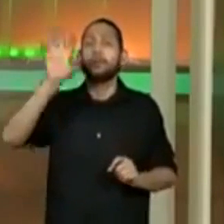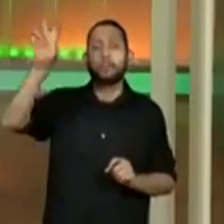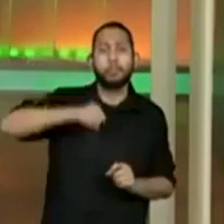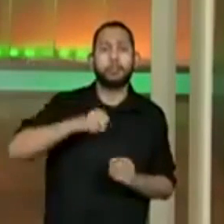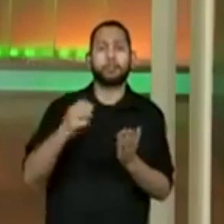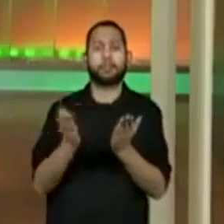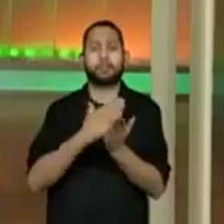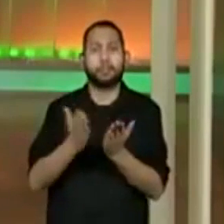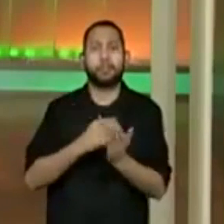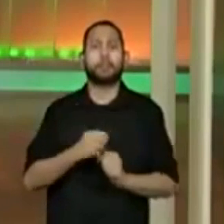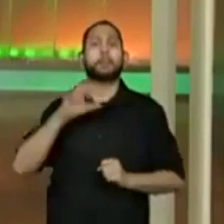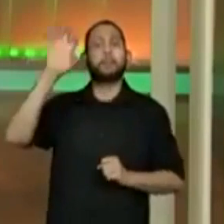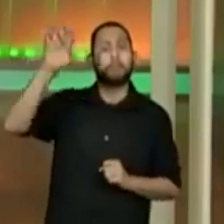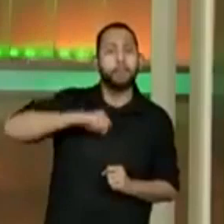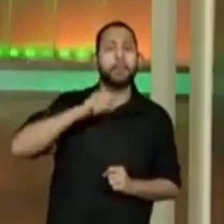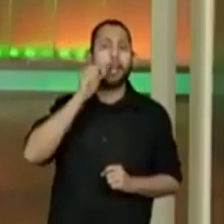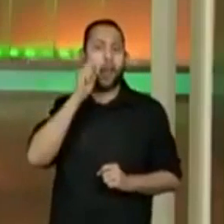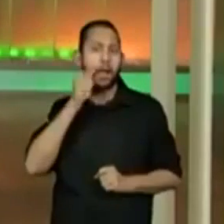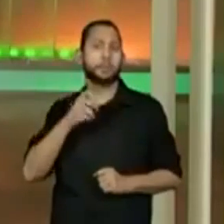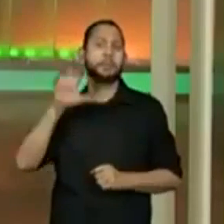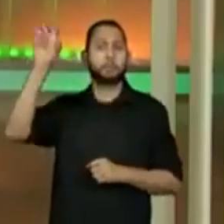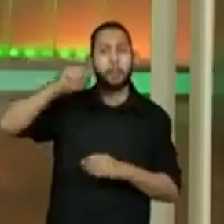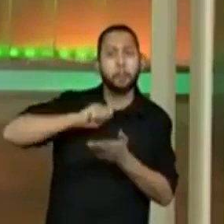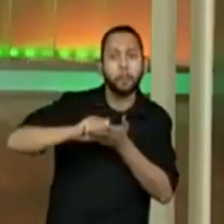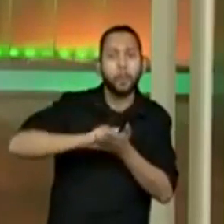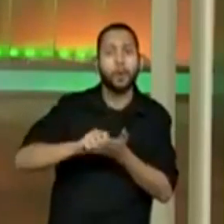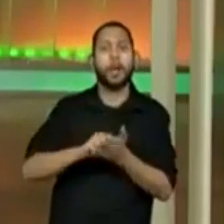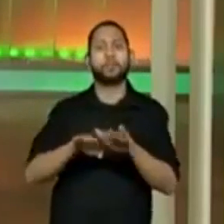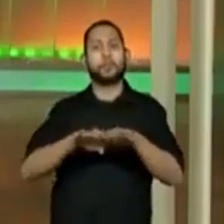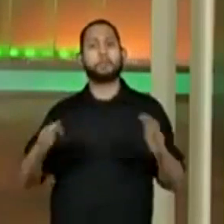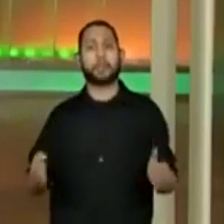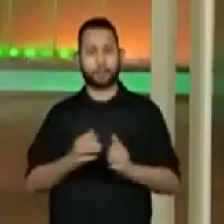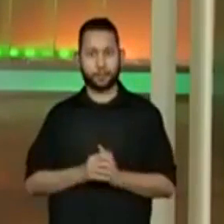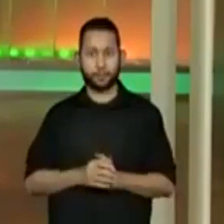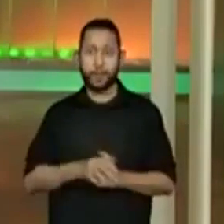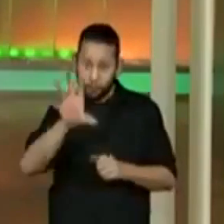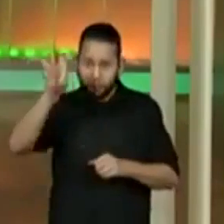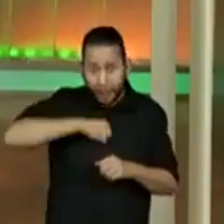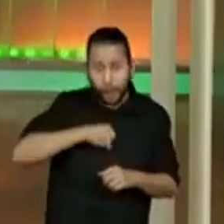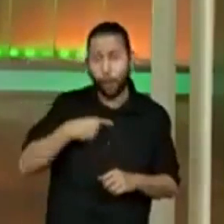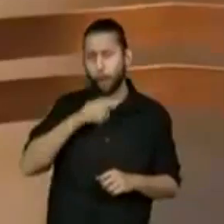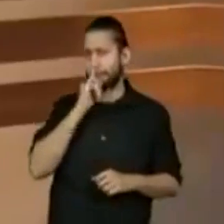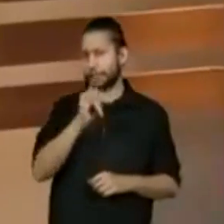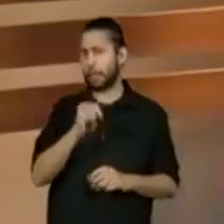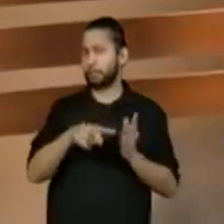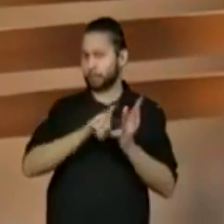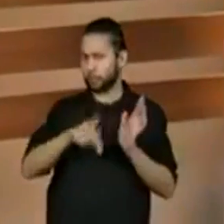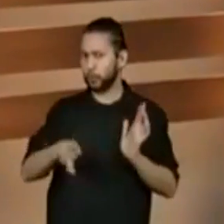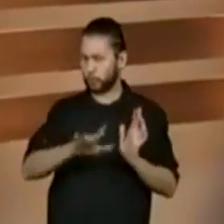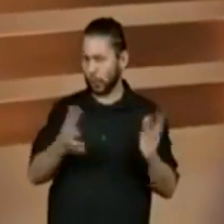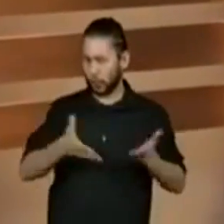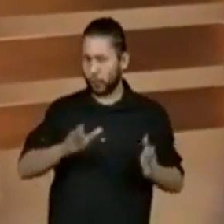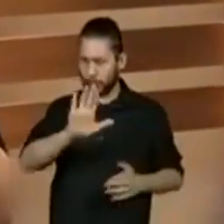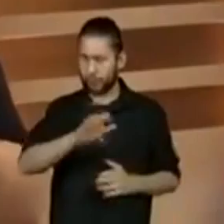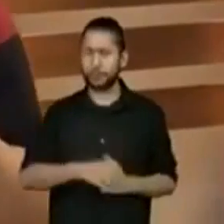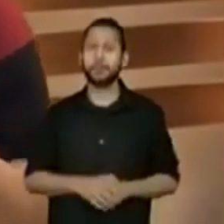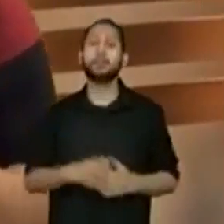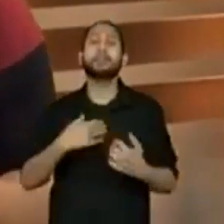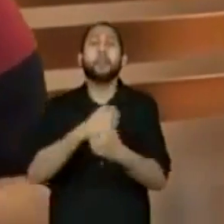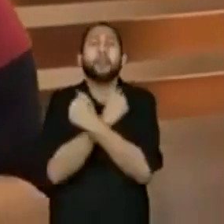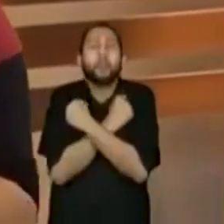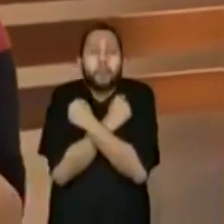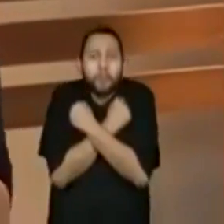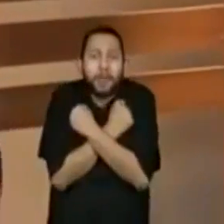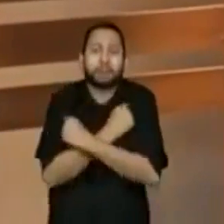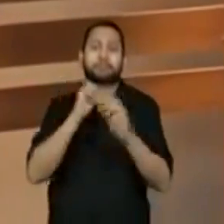seus registros, que são muito importantes. Enquanto isso, eu venho aqui mandar o meu beijinho, certo? Hoje eu quero mandar um abraço